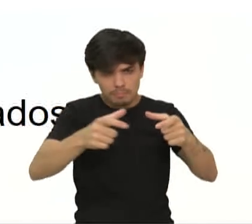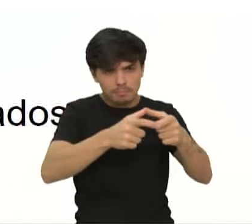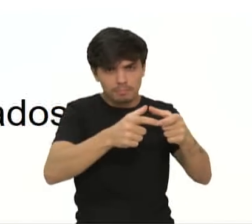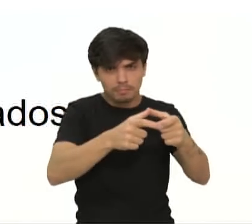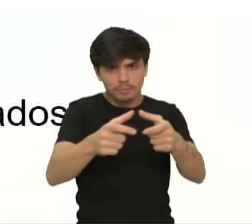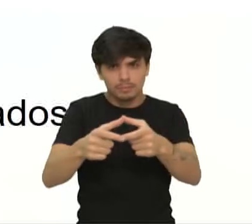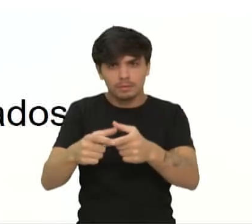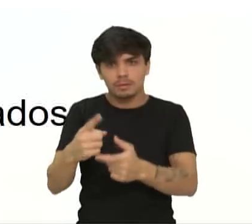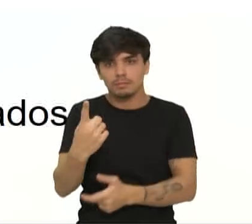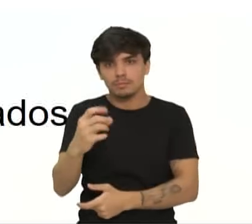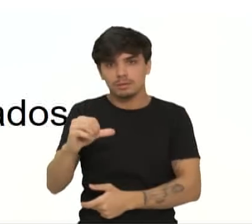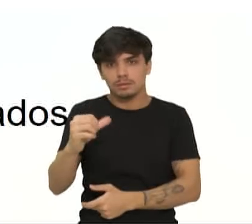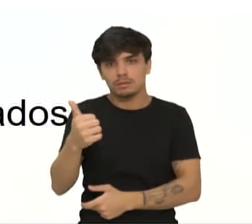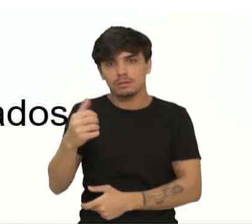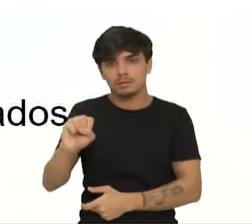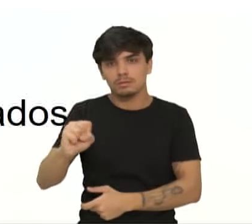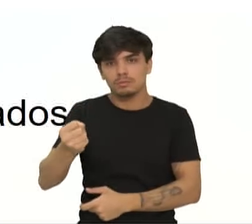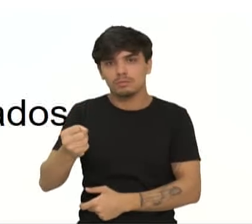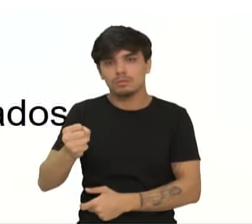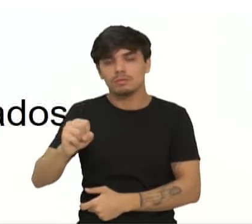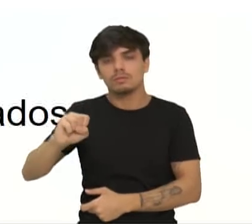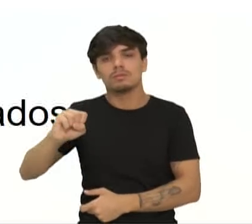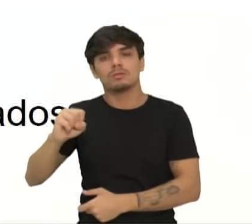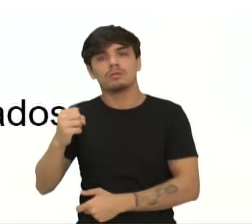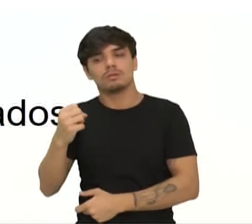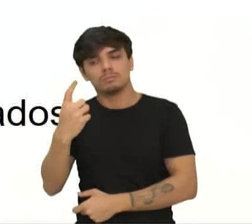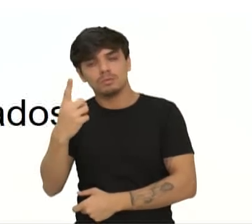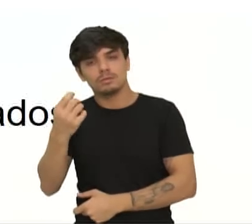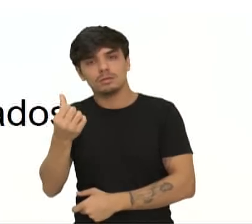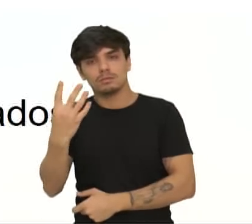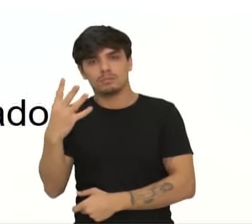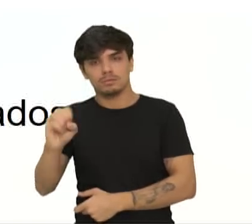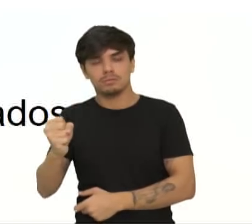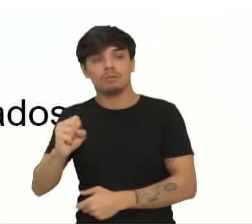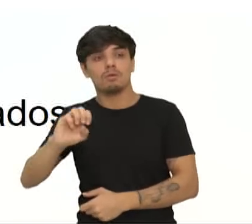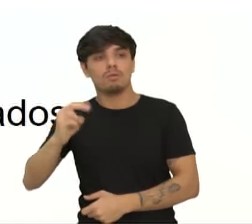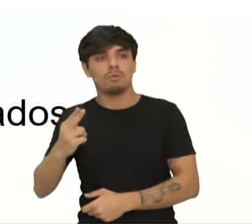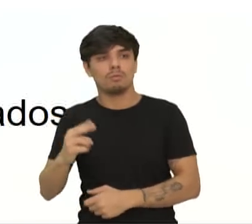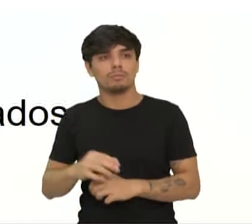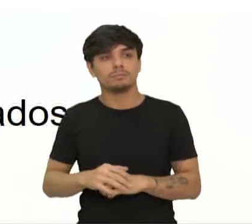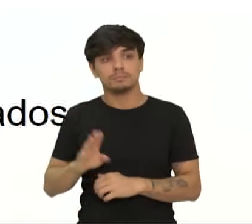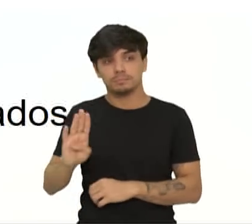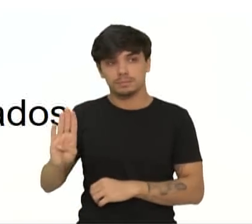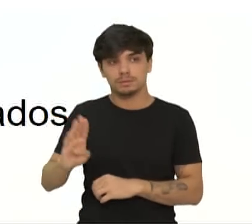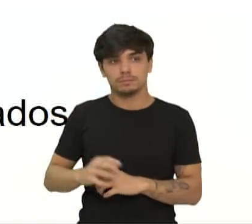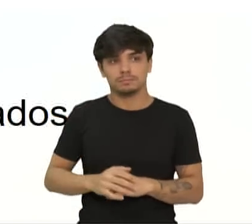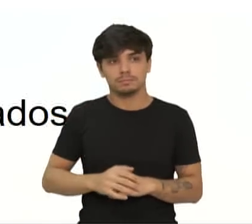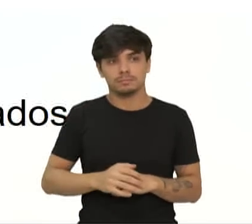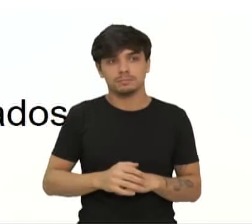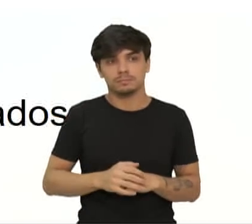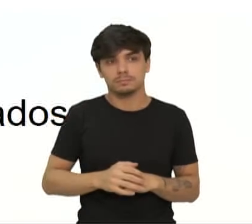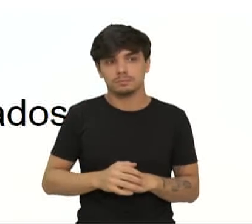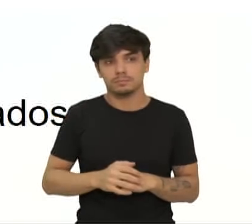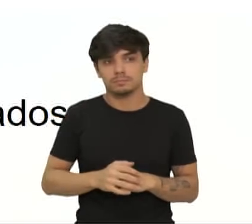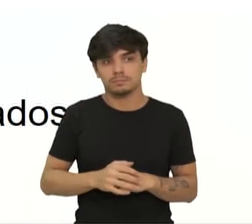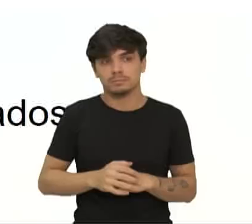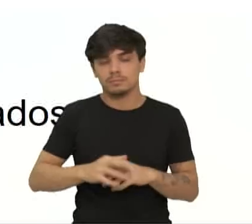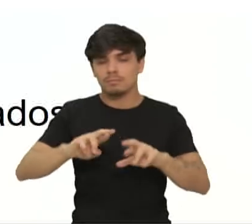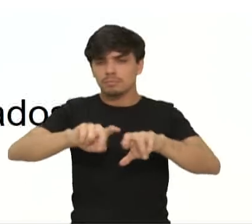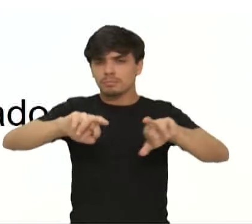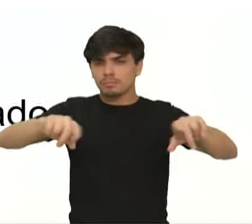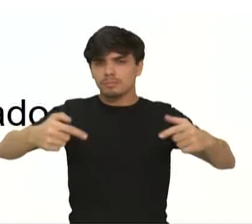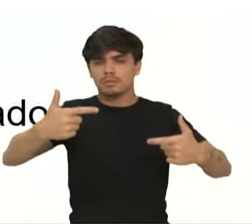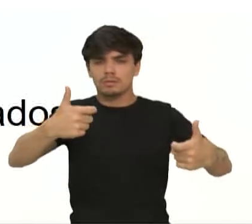1618 a 1648, ou uma série de guerras entre a Alemanha e a França,